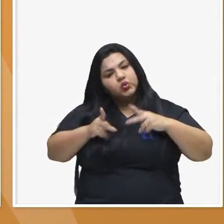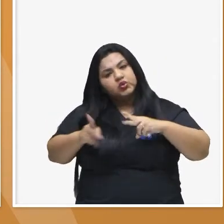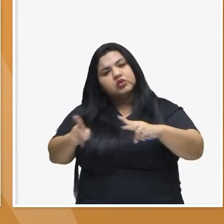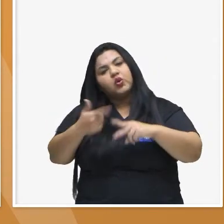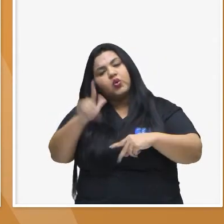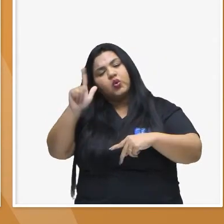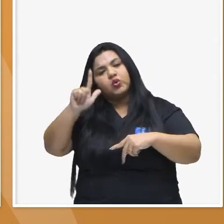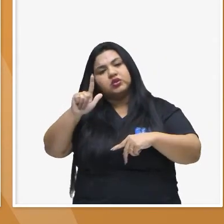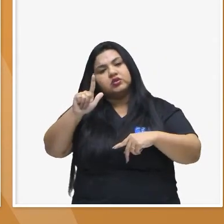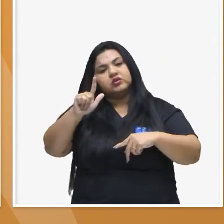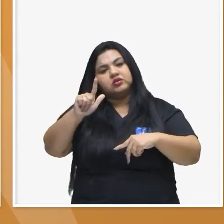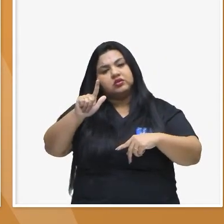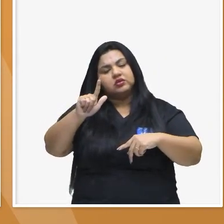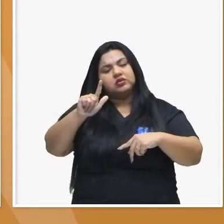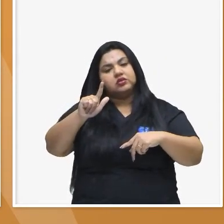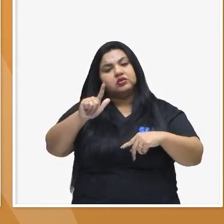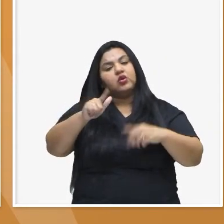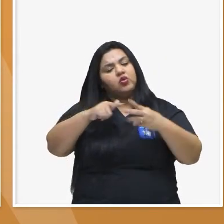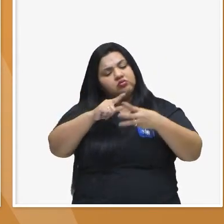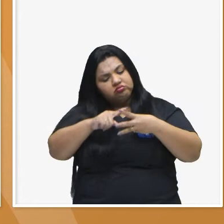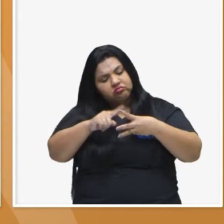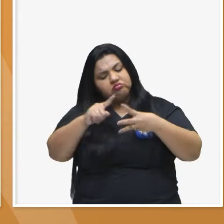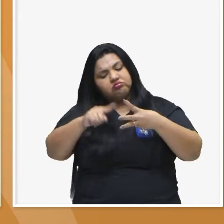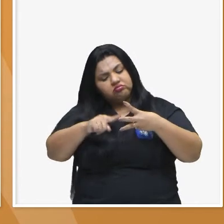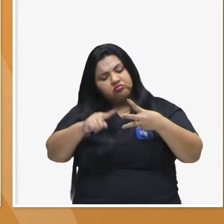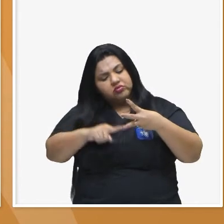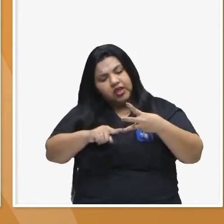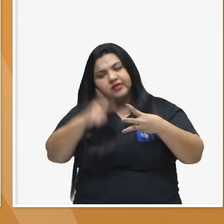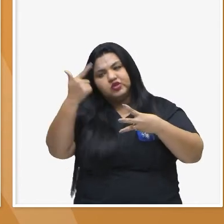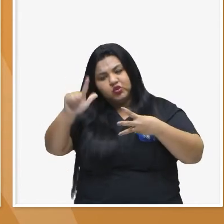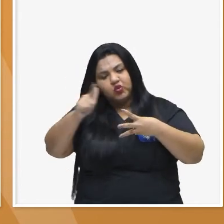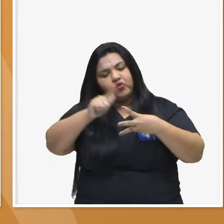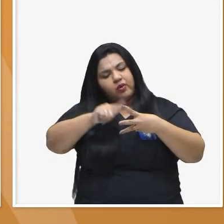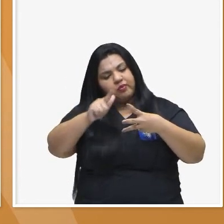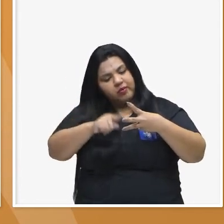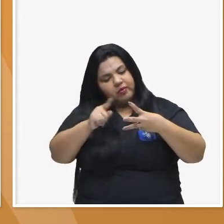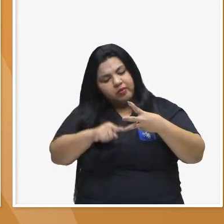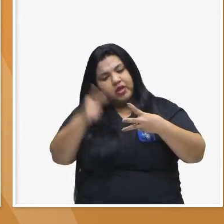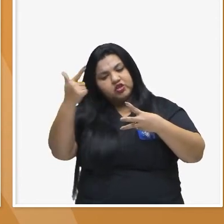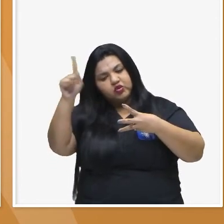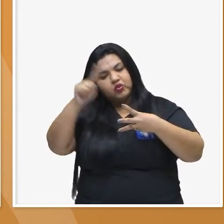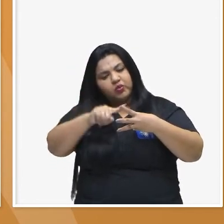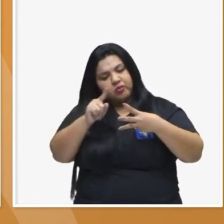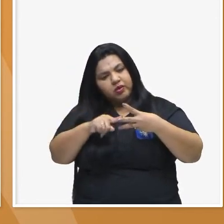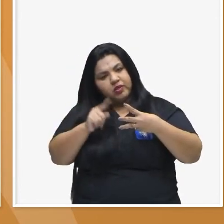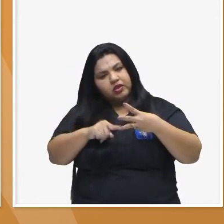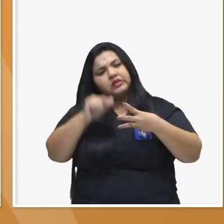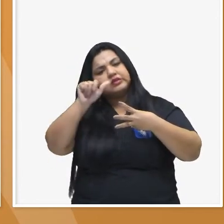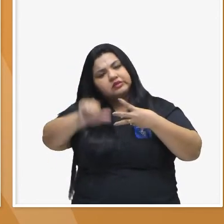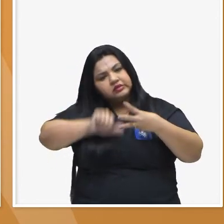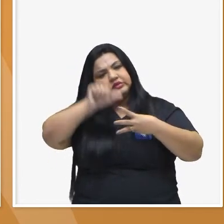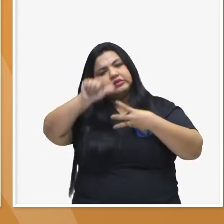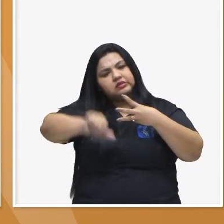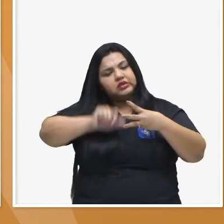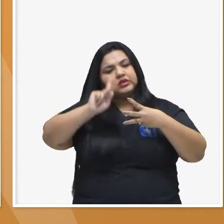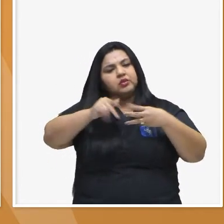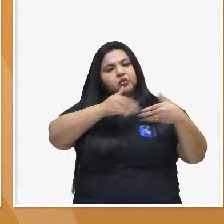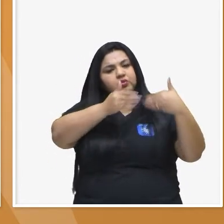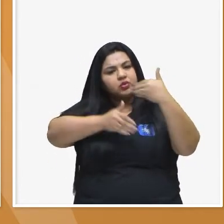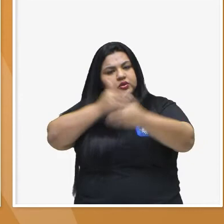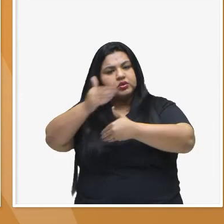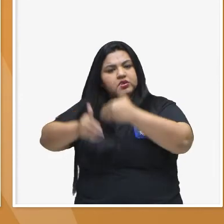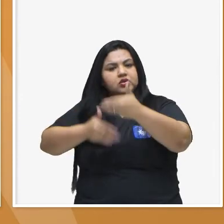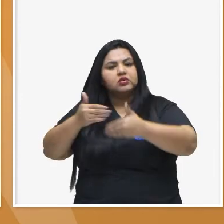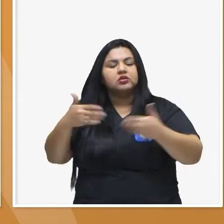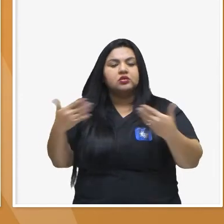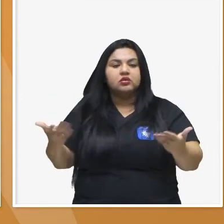teses, outras antíteses e outras sínteses na vida. Então a gente está sempre fazendo esse processo. Né?